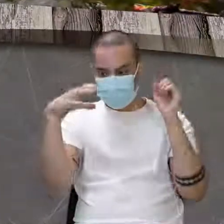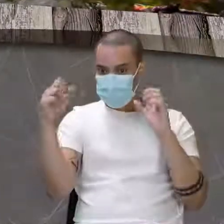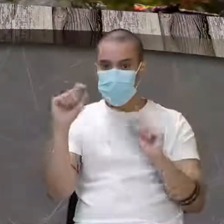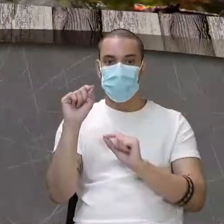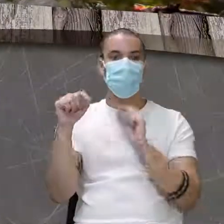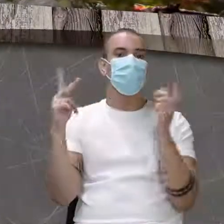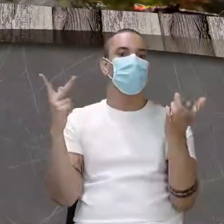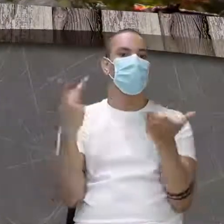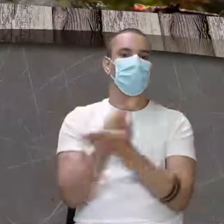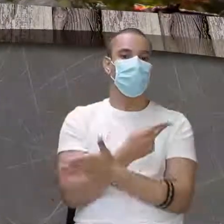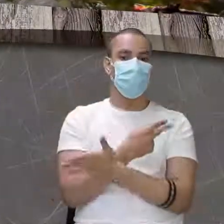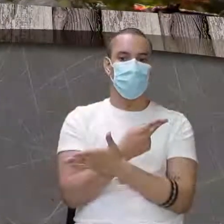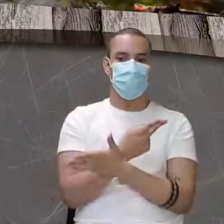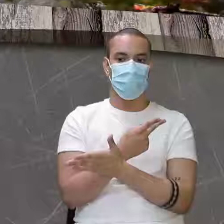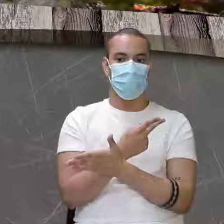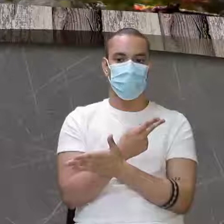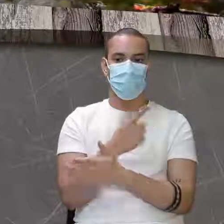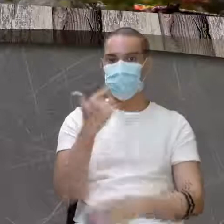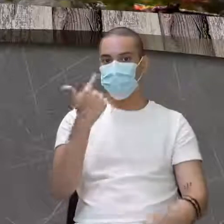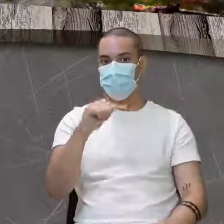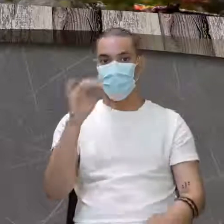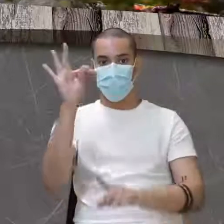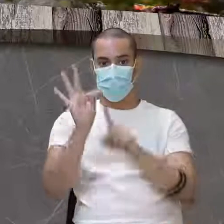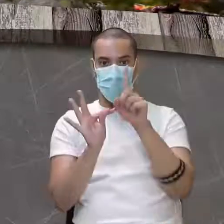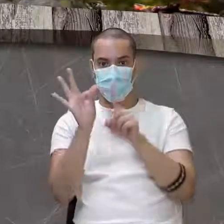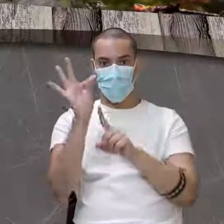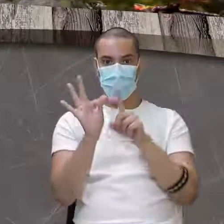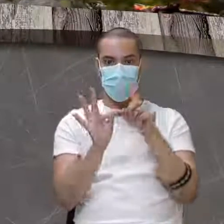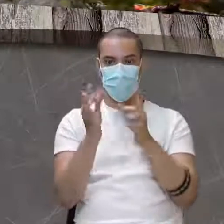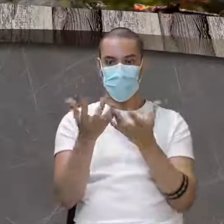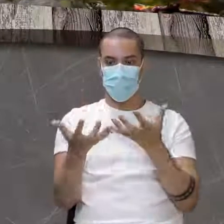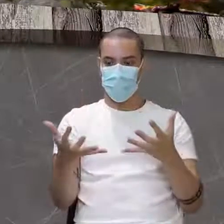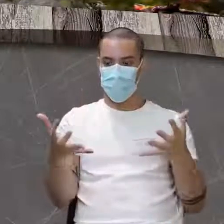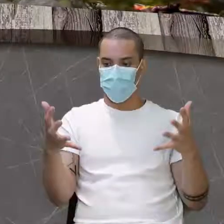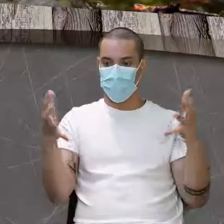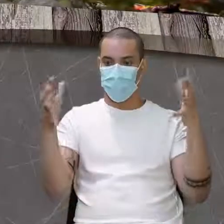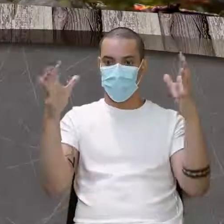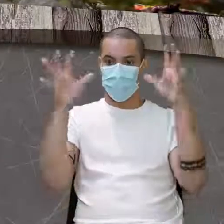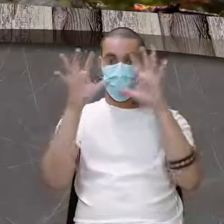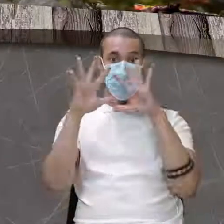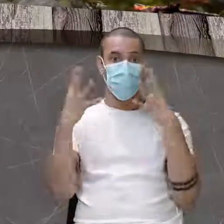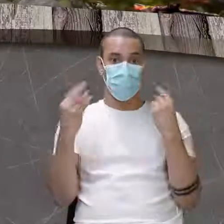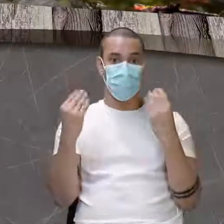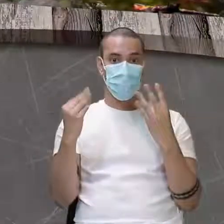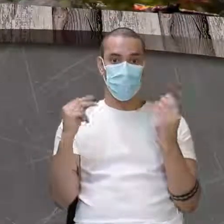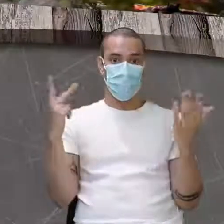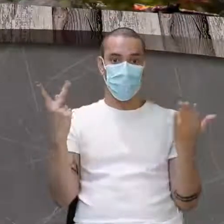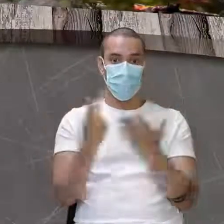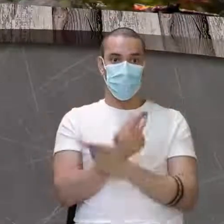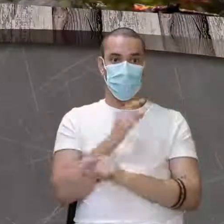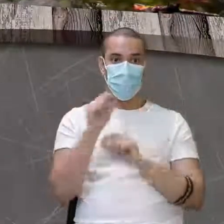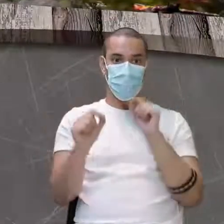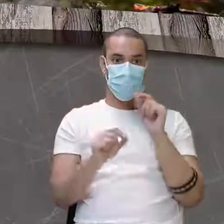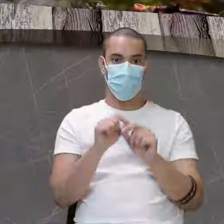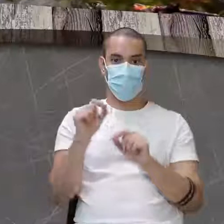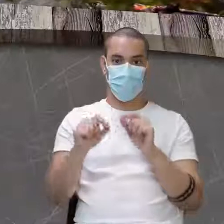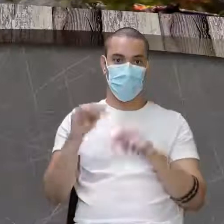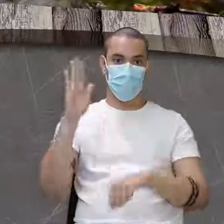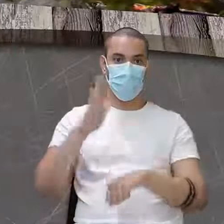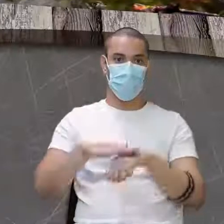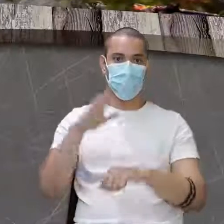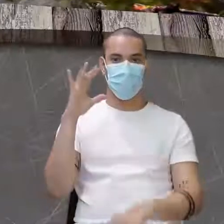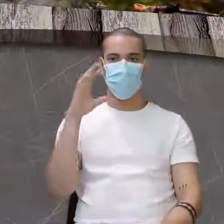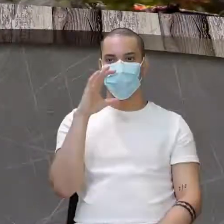aí o que vai acontecer? Elas não retêm a temperatura, isso vai em grandes concentrações, está aumentando o clima, que está fazendo